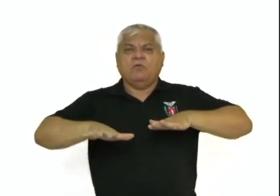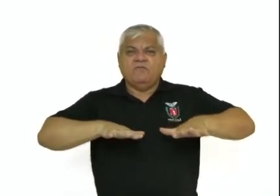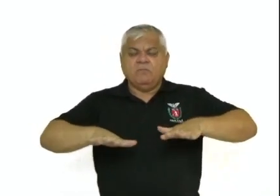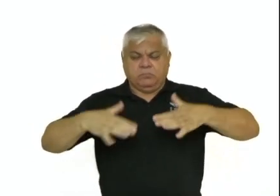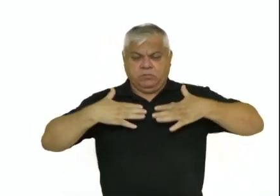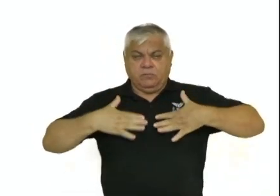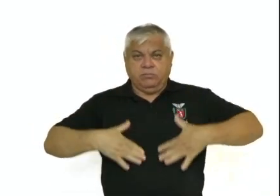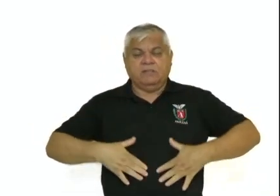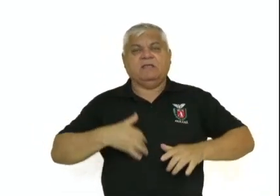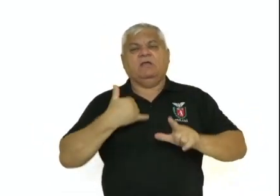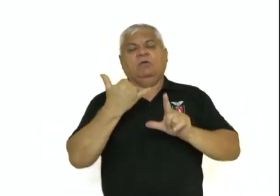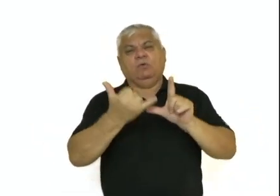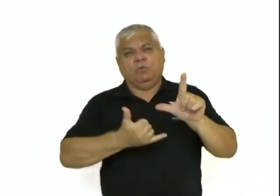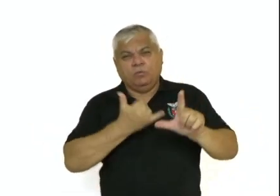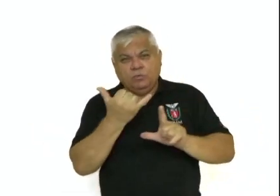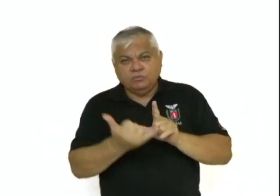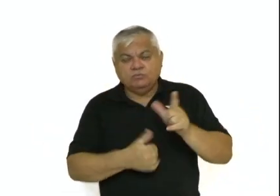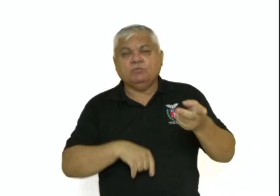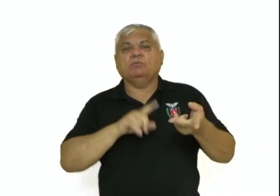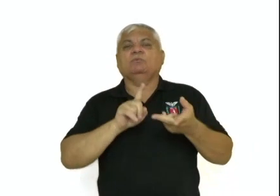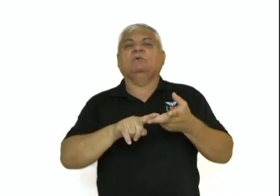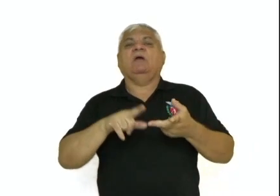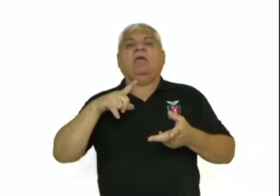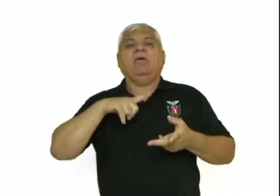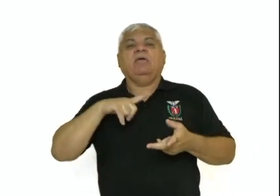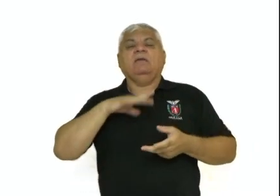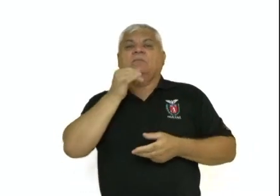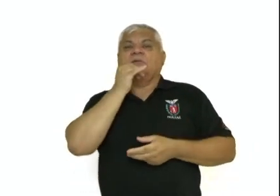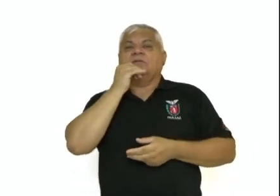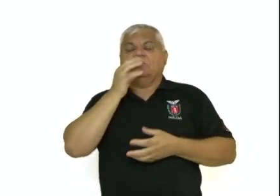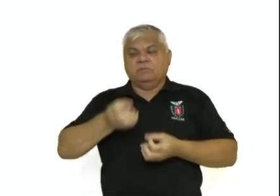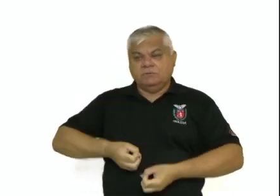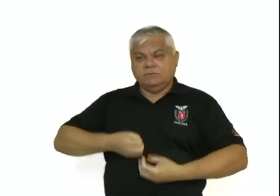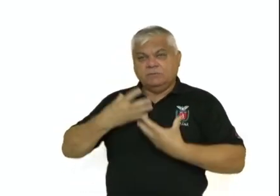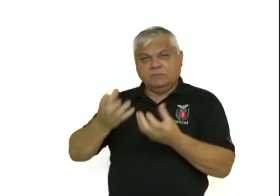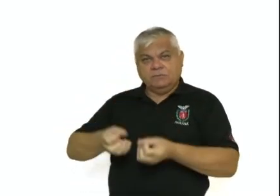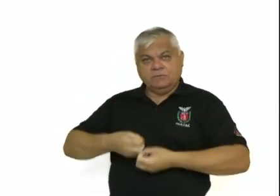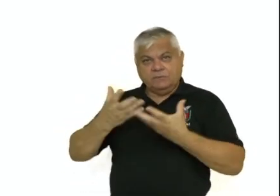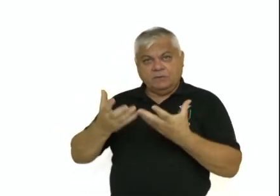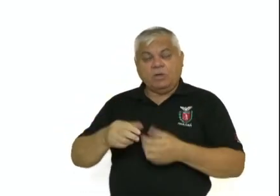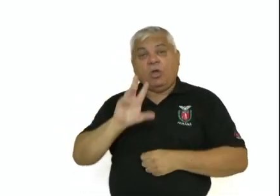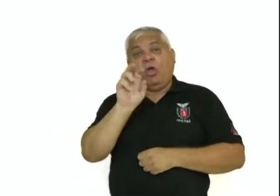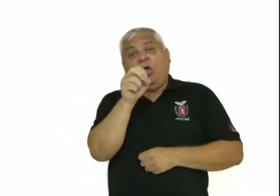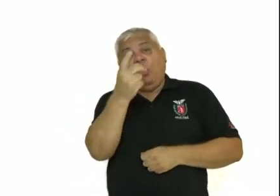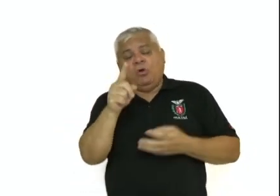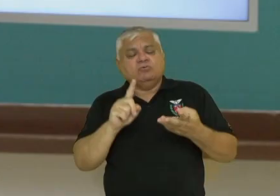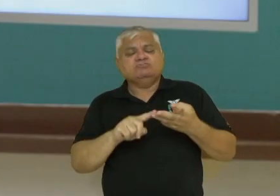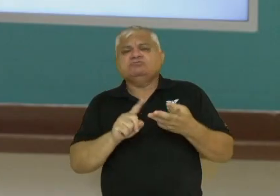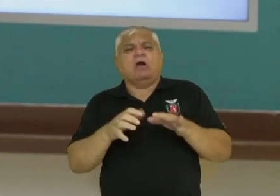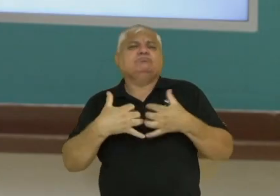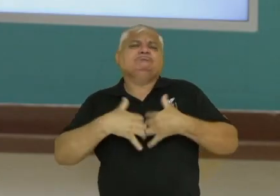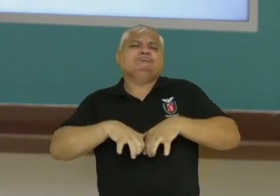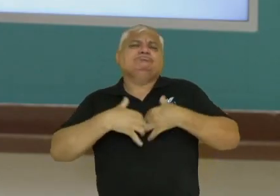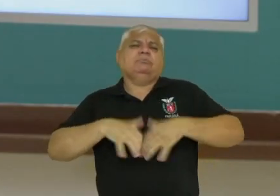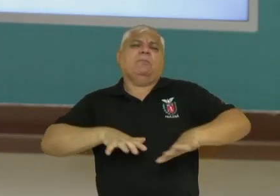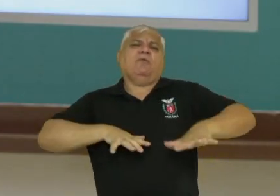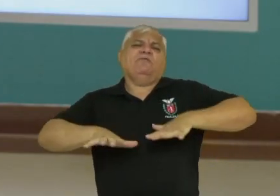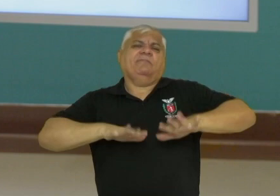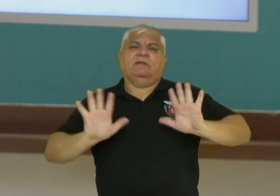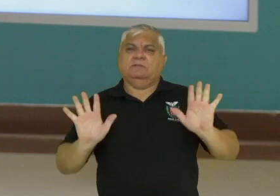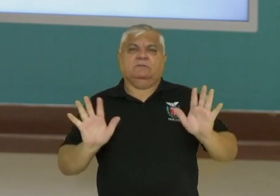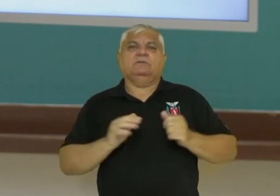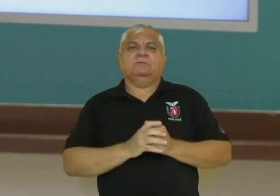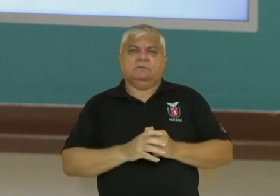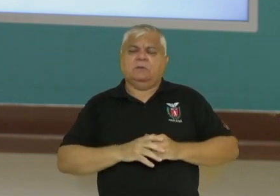caráter lúdico, ele vai ter um caráter que vai ser mais expressivo ou um caráter funcional, lógico, né, gente? Eu